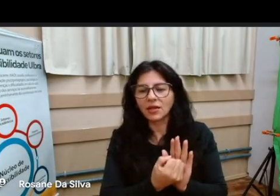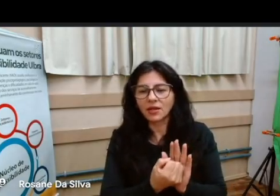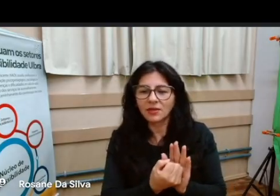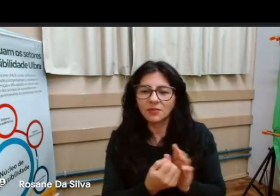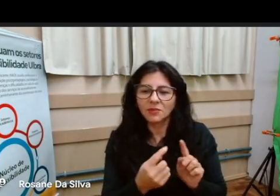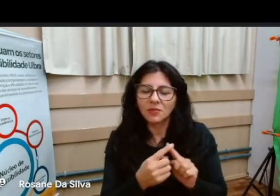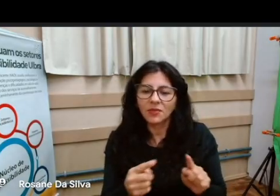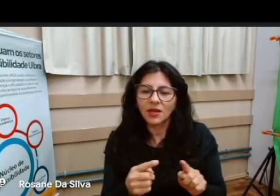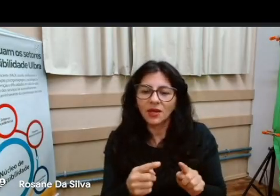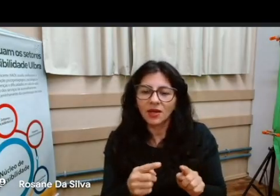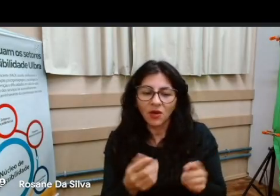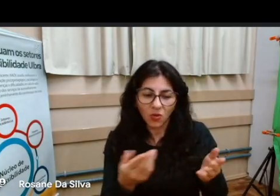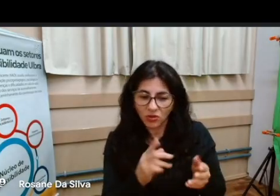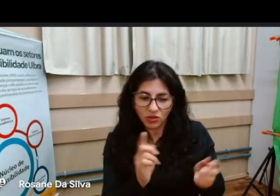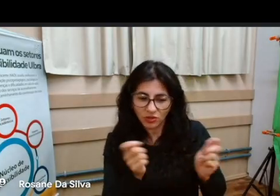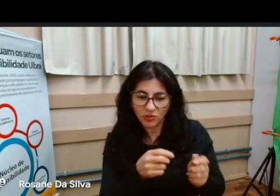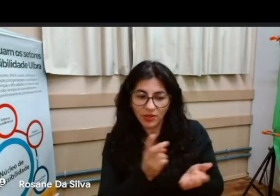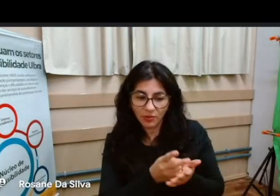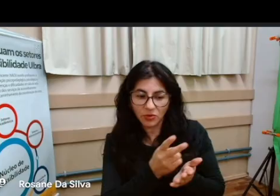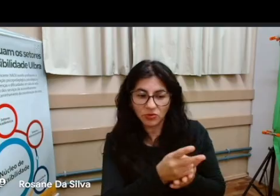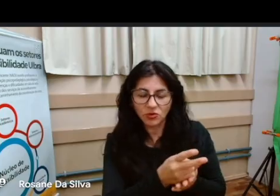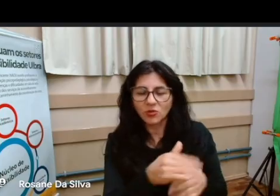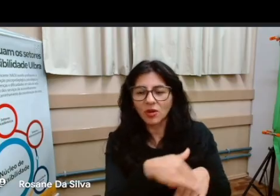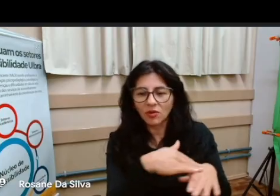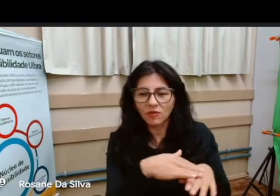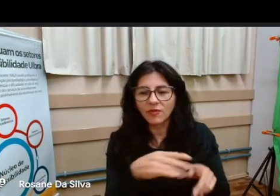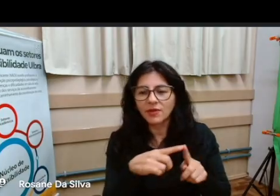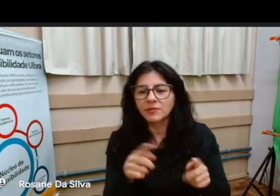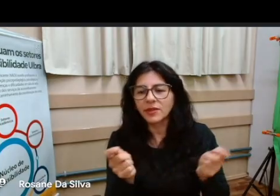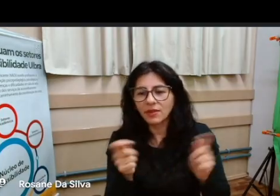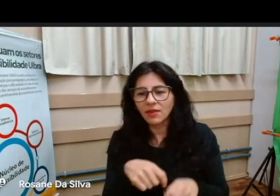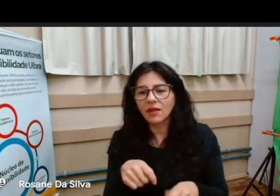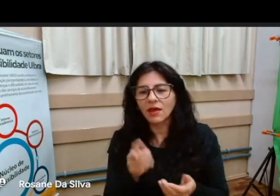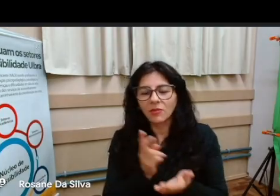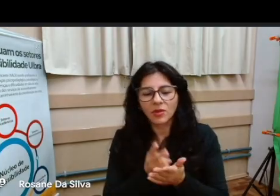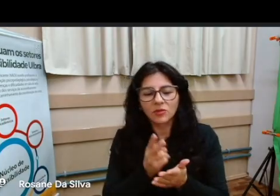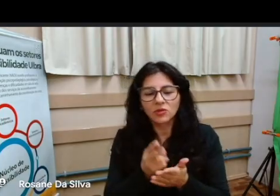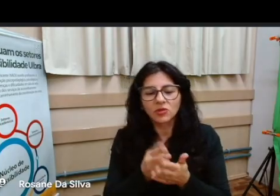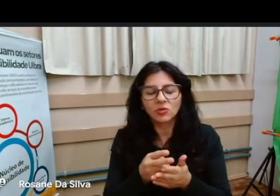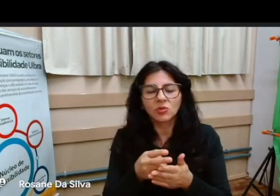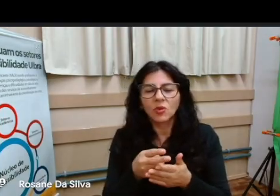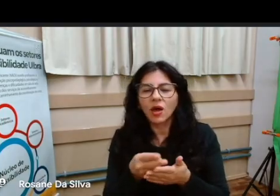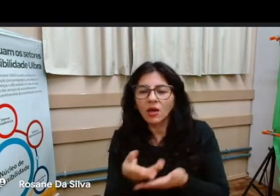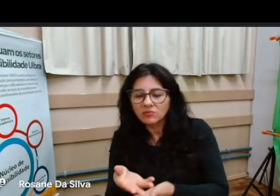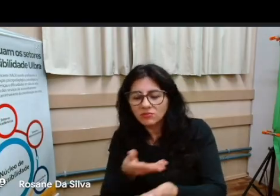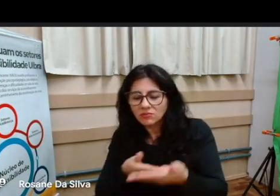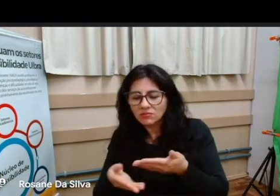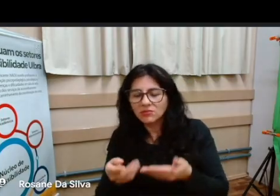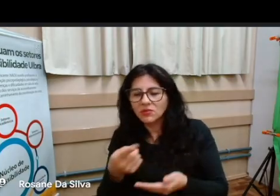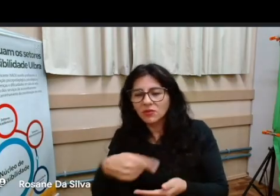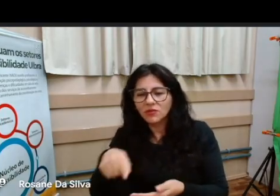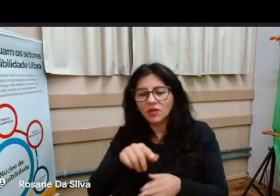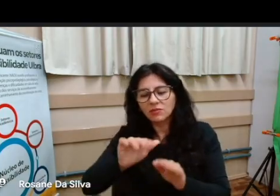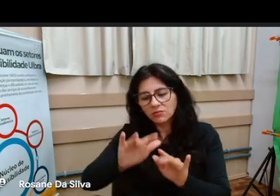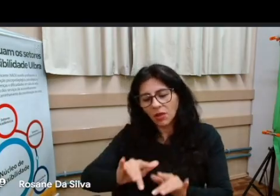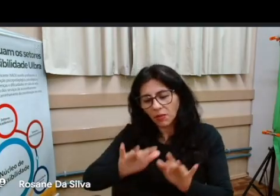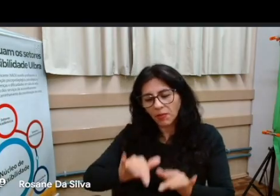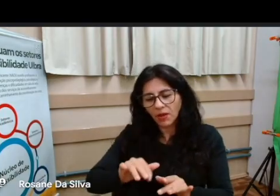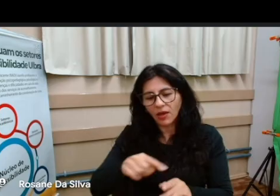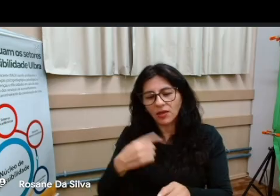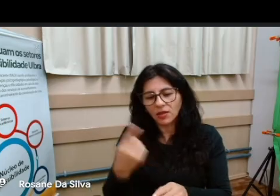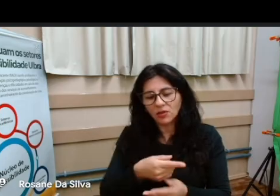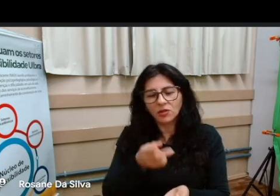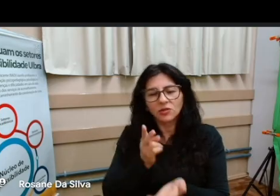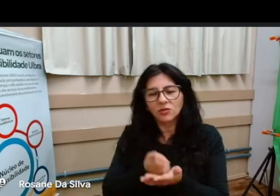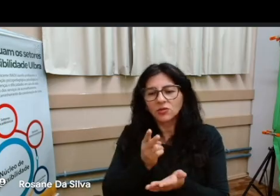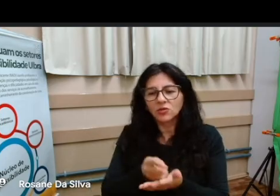dar pra gente continuar hoje conversa mas se a gente pode continuar trocando né escrevam a gente segue conversando